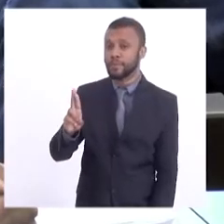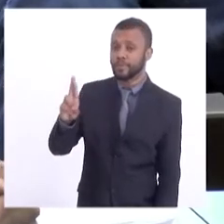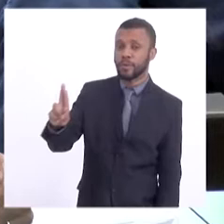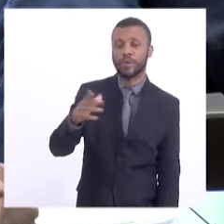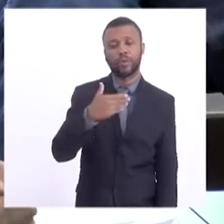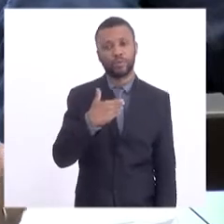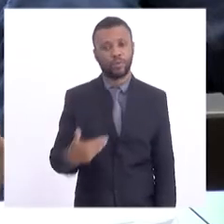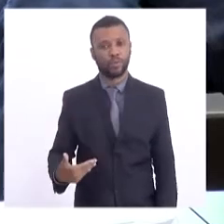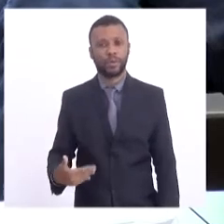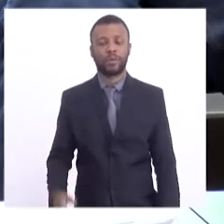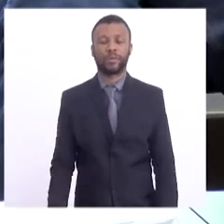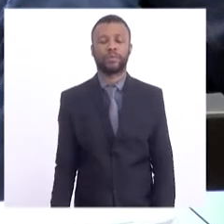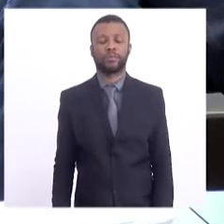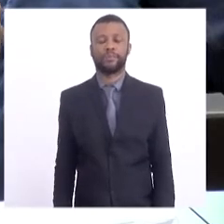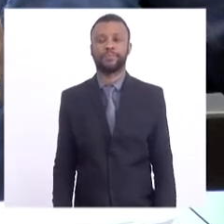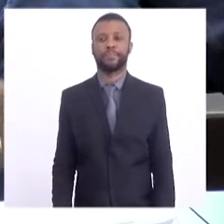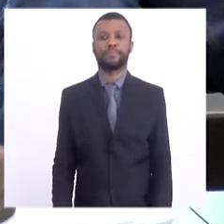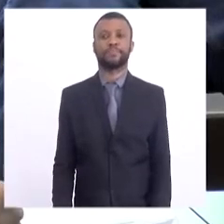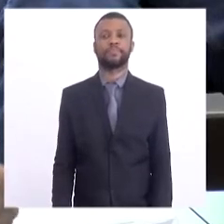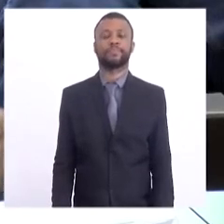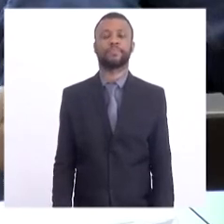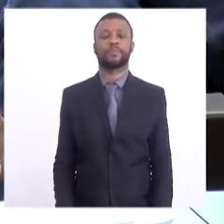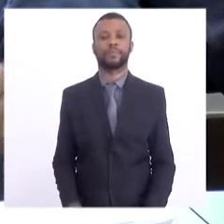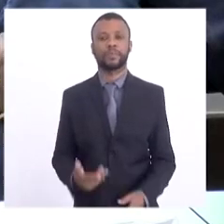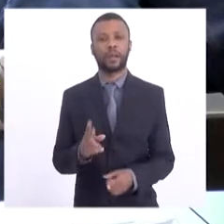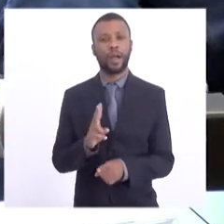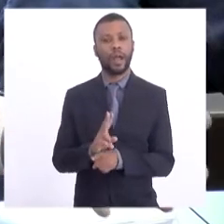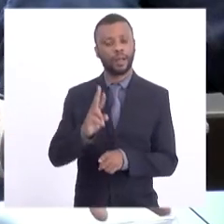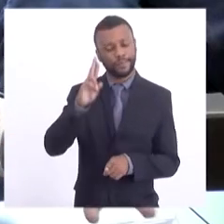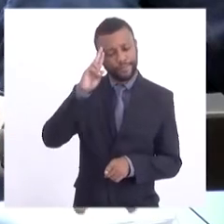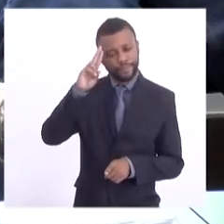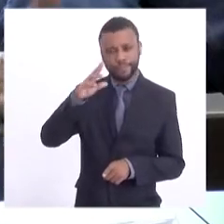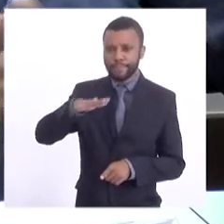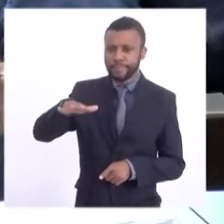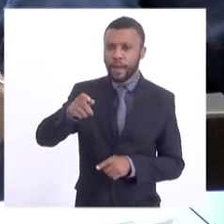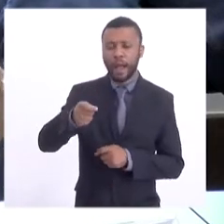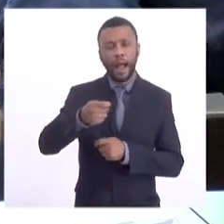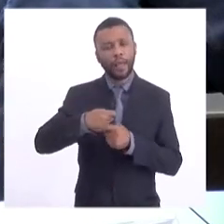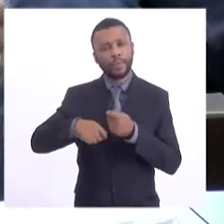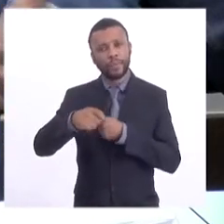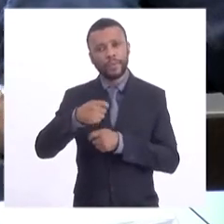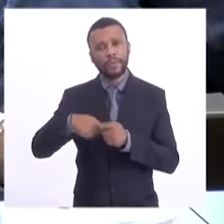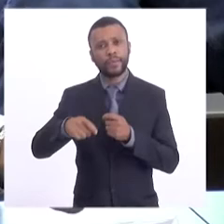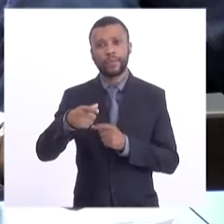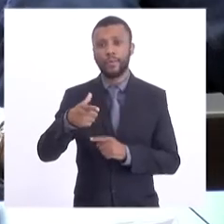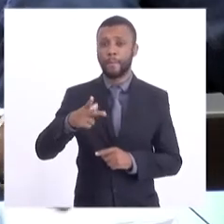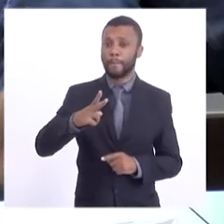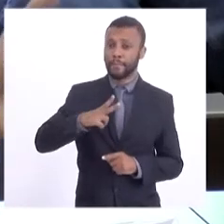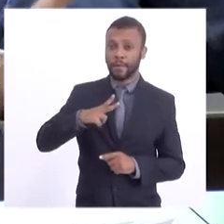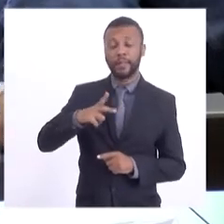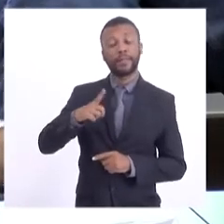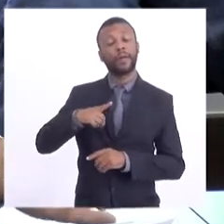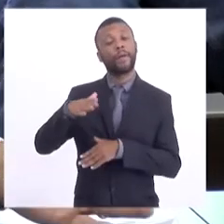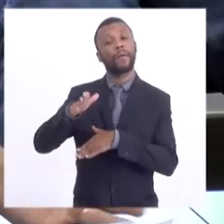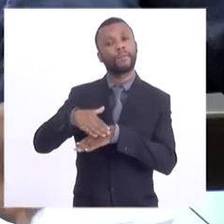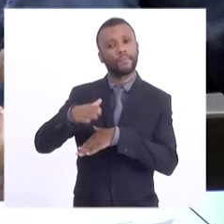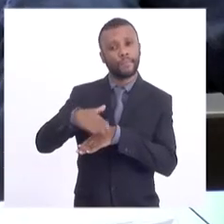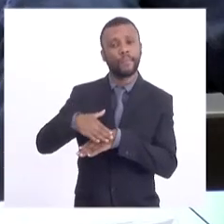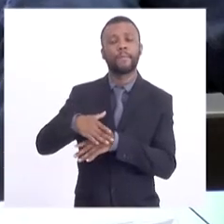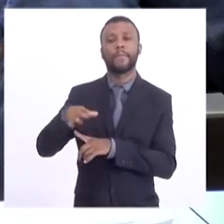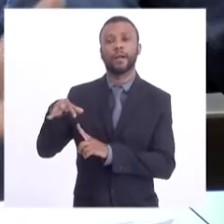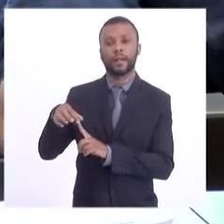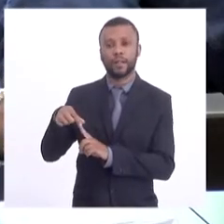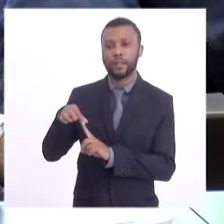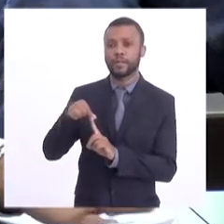do Estado tá e a supervisão na administração indireta a uma facultatividade da indicação de